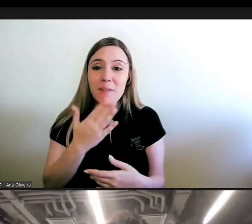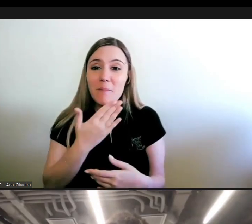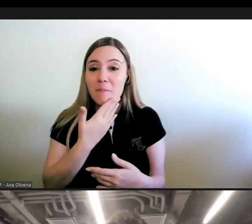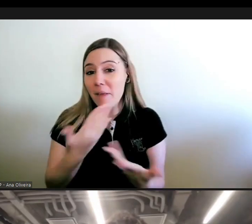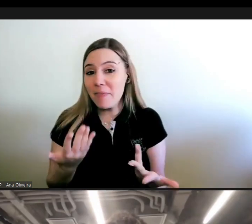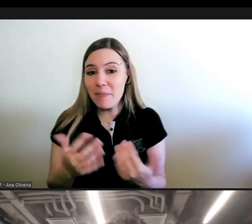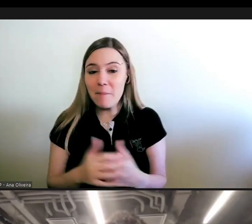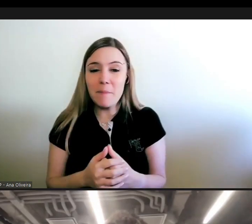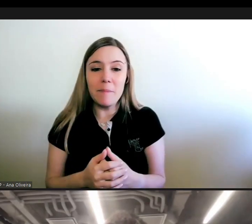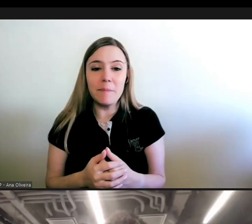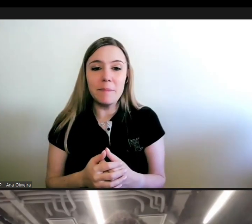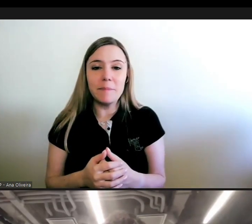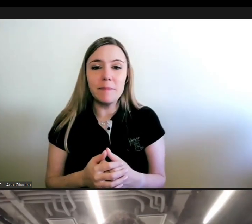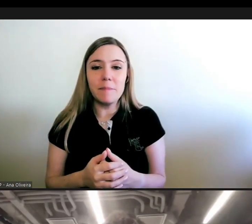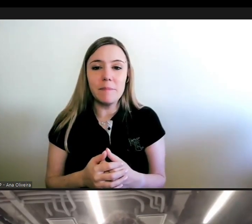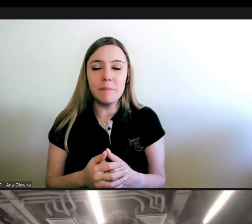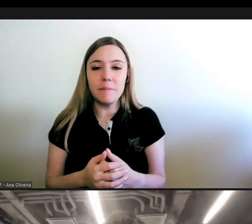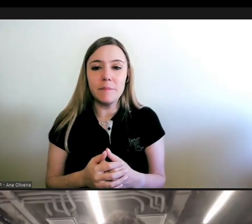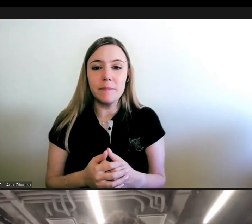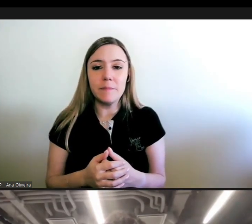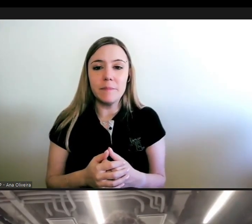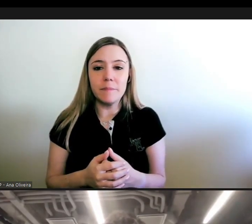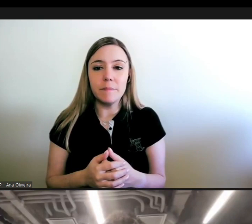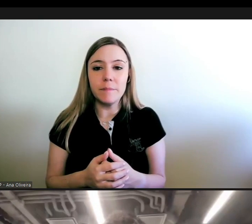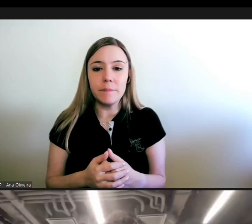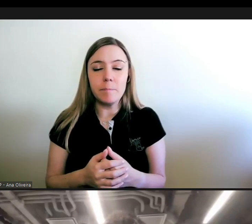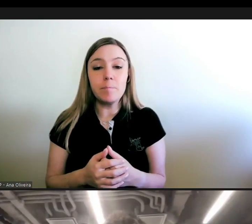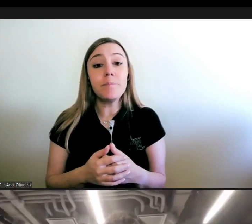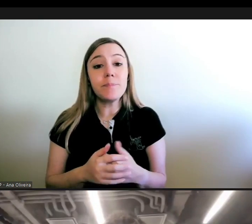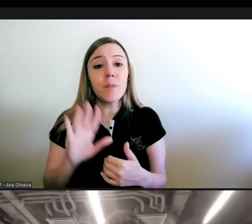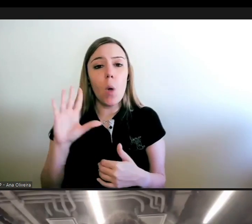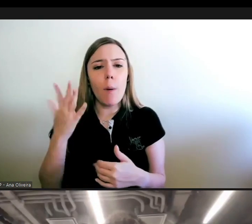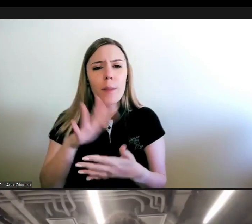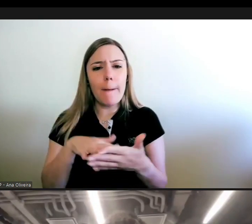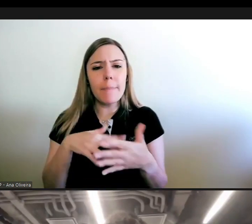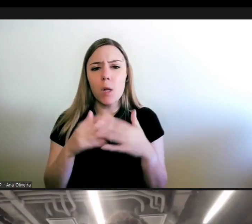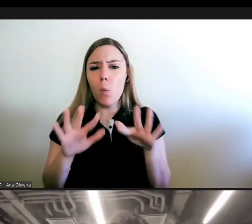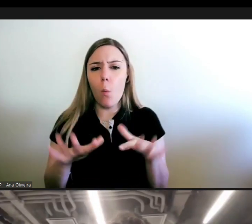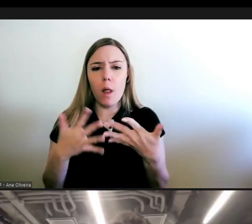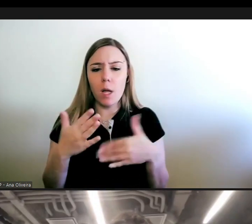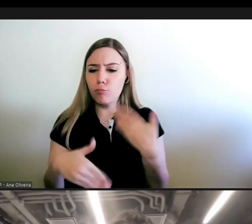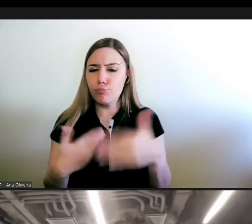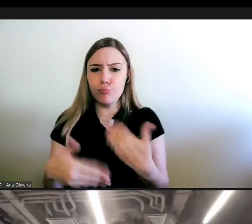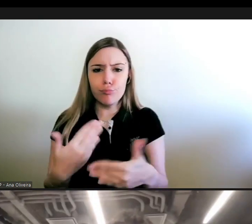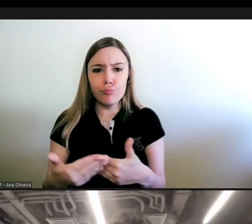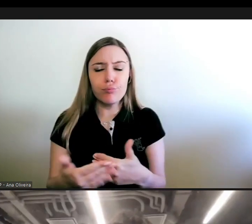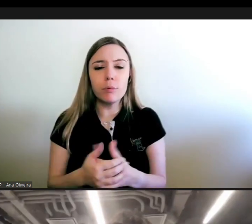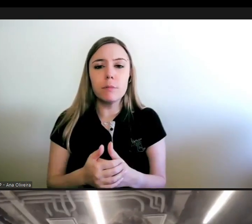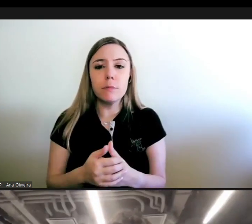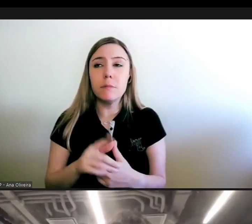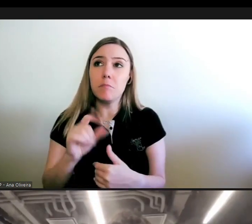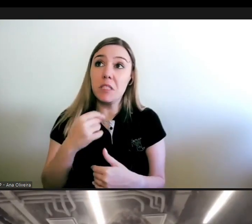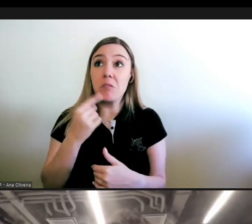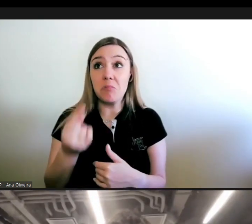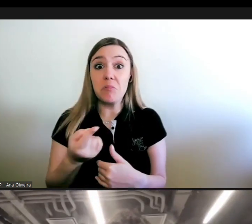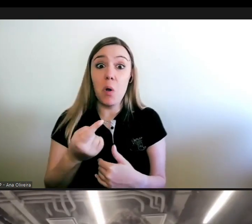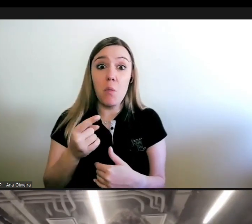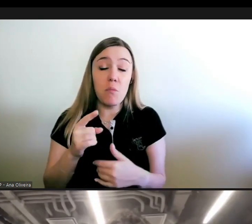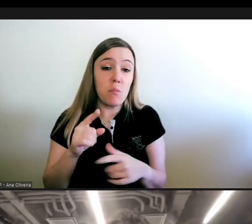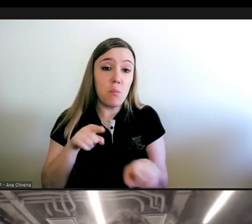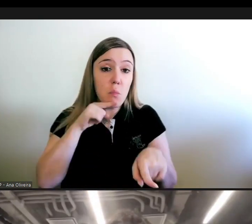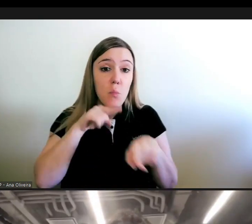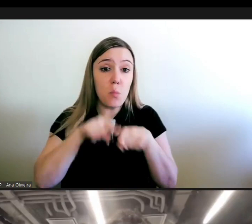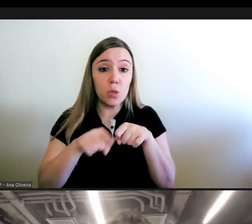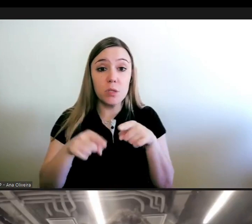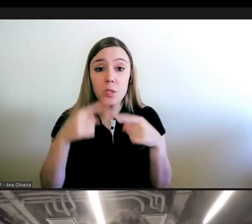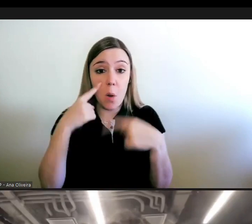plano. A prossecução de qualquer plano, aliás, eu diria que a prossecução de qualquer política pública